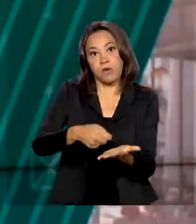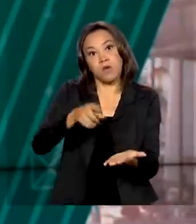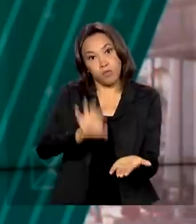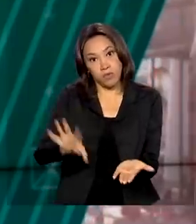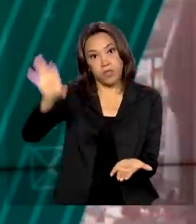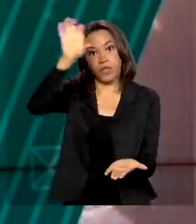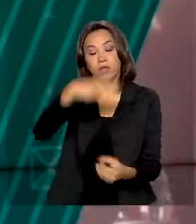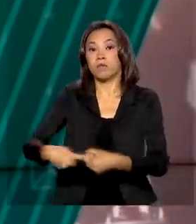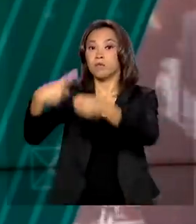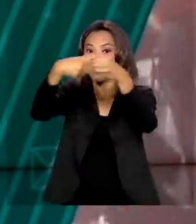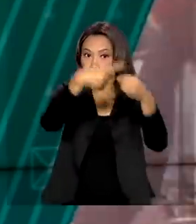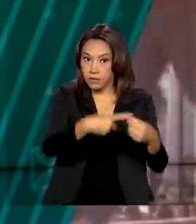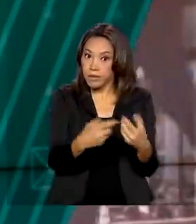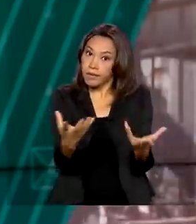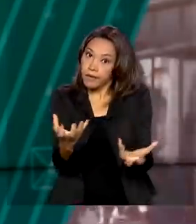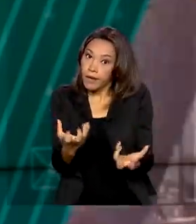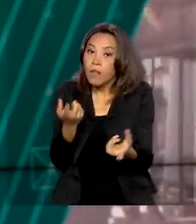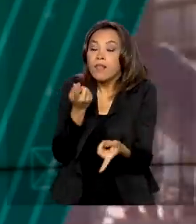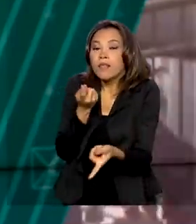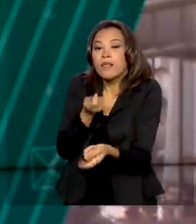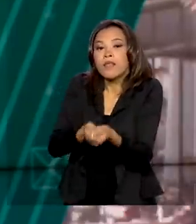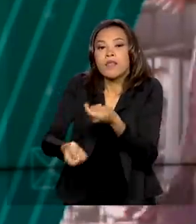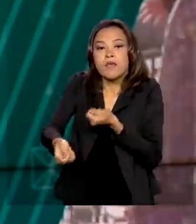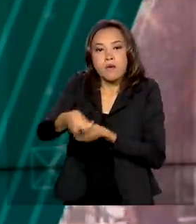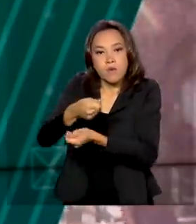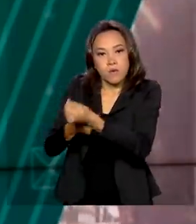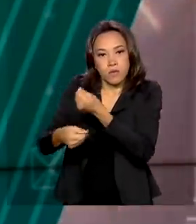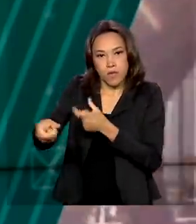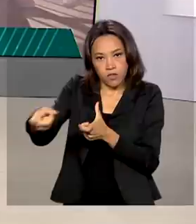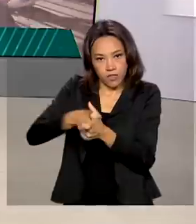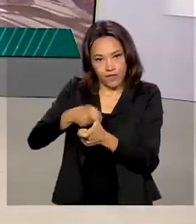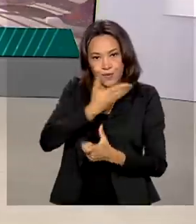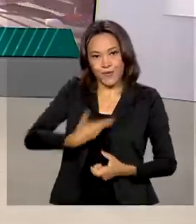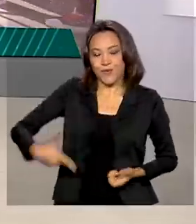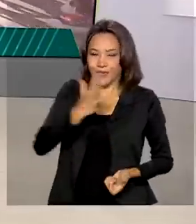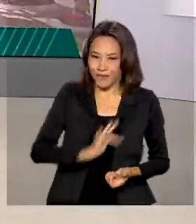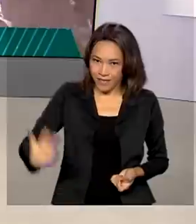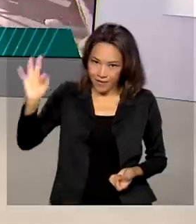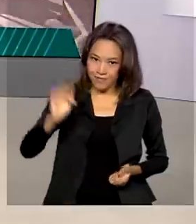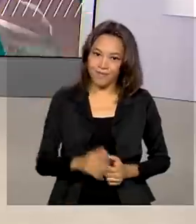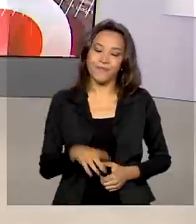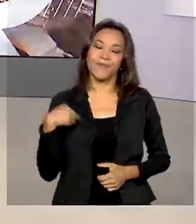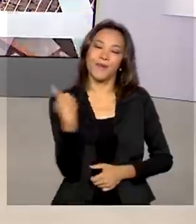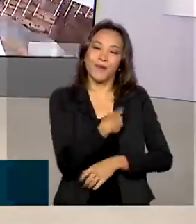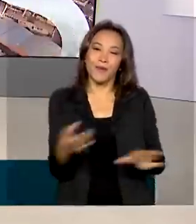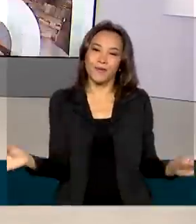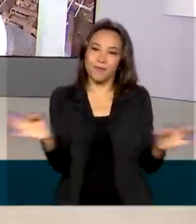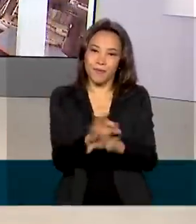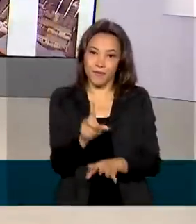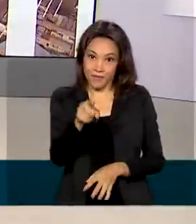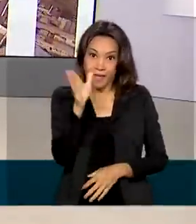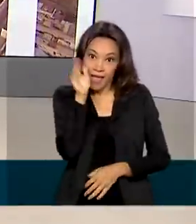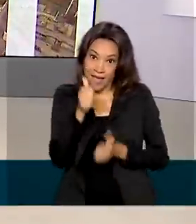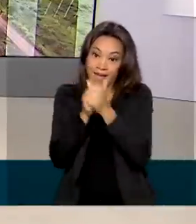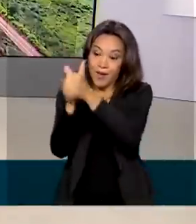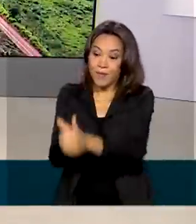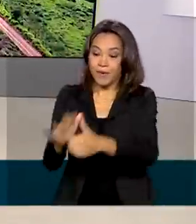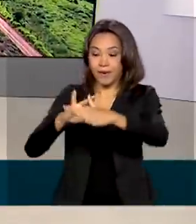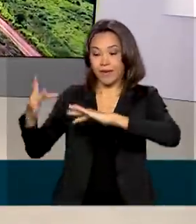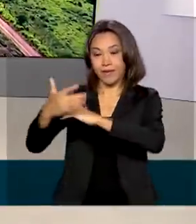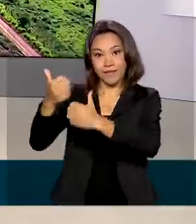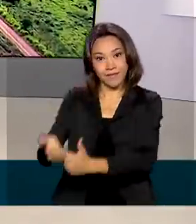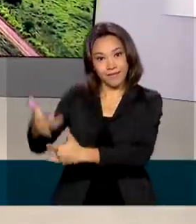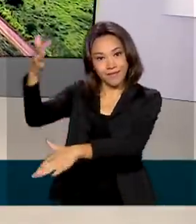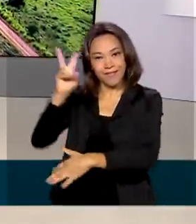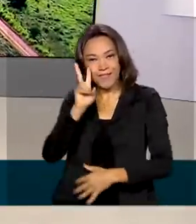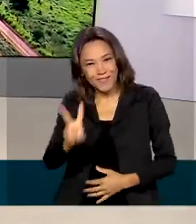estados e municípios que queiram renegociar dívidas com a união o Brasil dia fica por aqui nos acompanhe também pelas